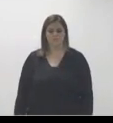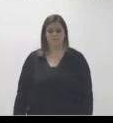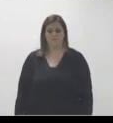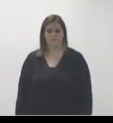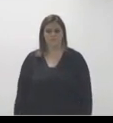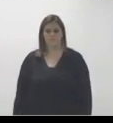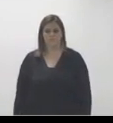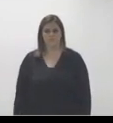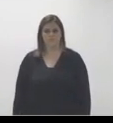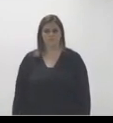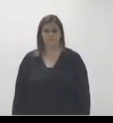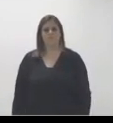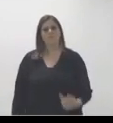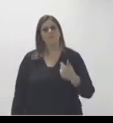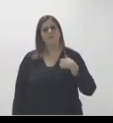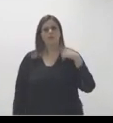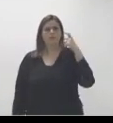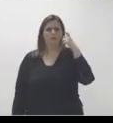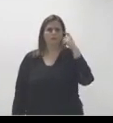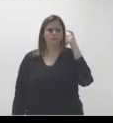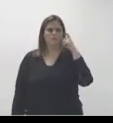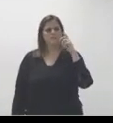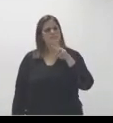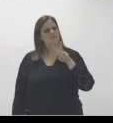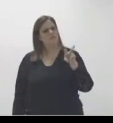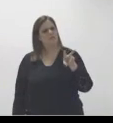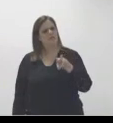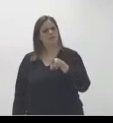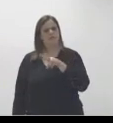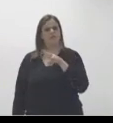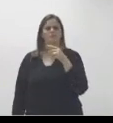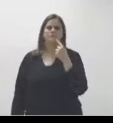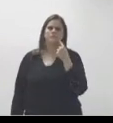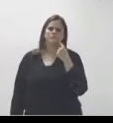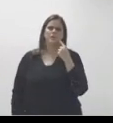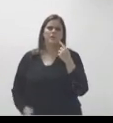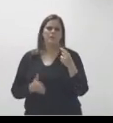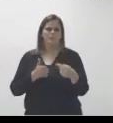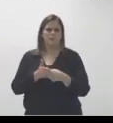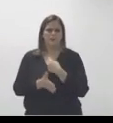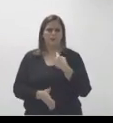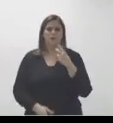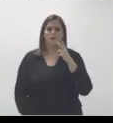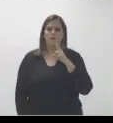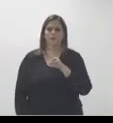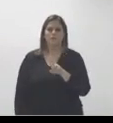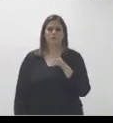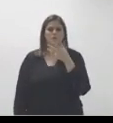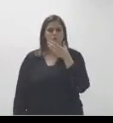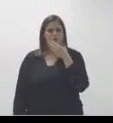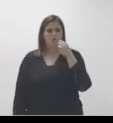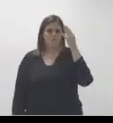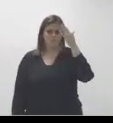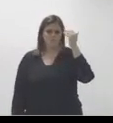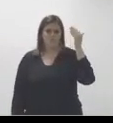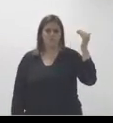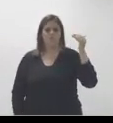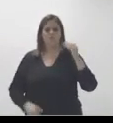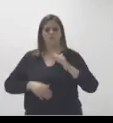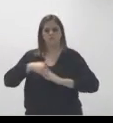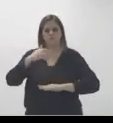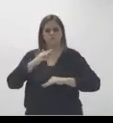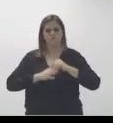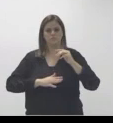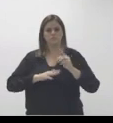pensando aqui com 12 lia essa questão é ver uma entrevista do bairro montanhão sociólogo polonês ele dizia que